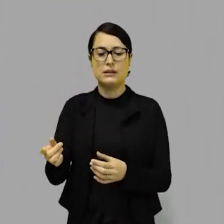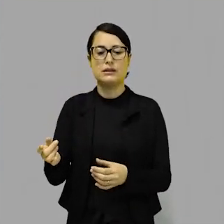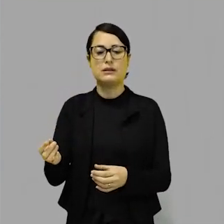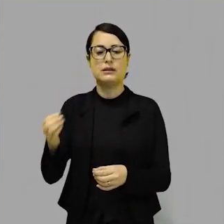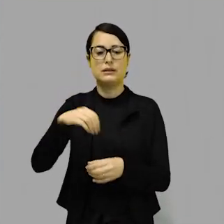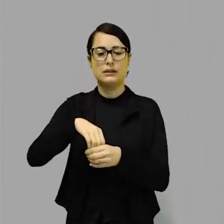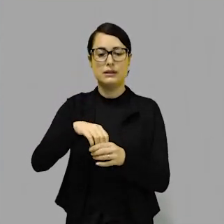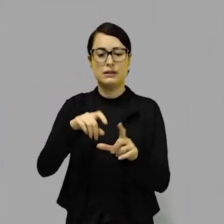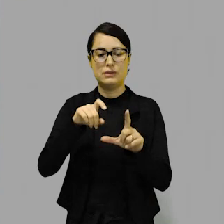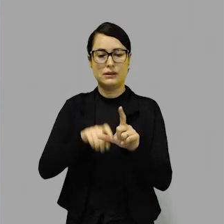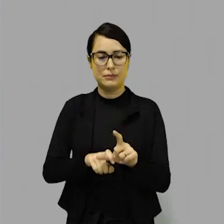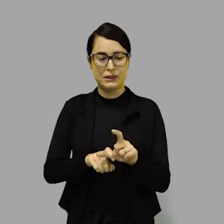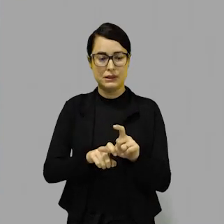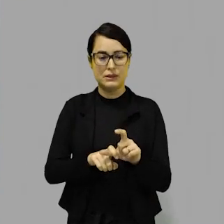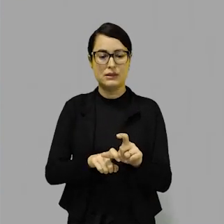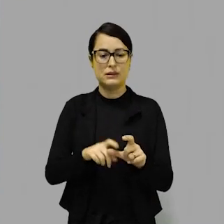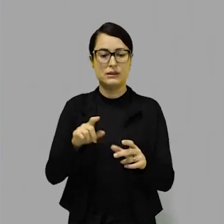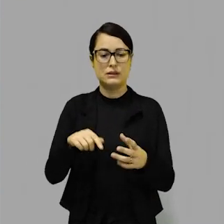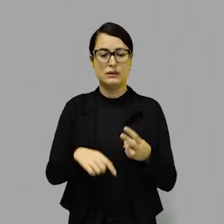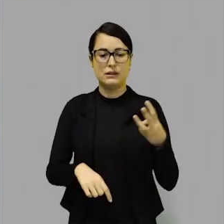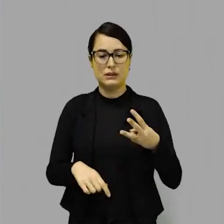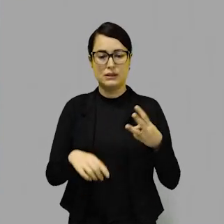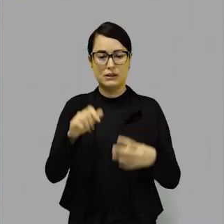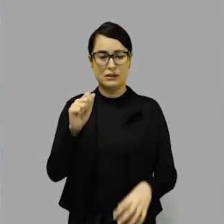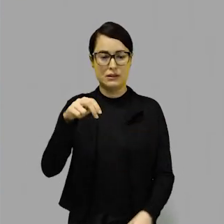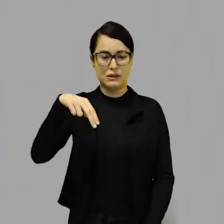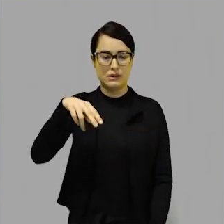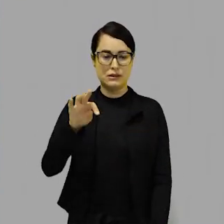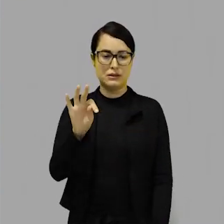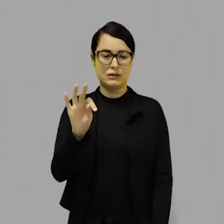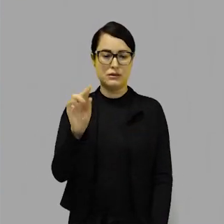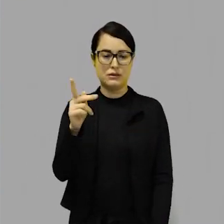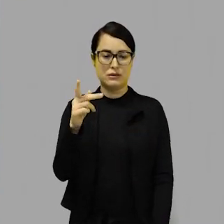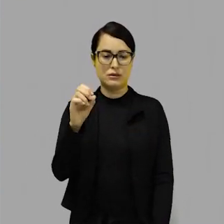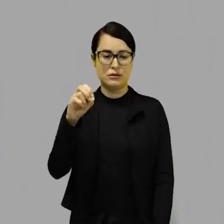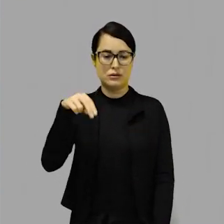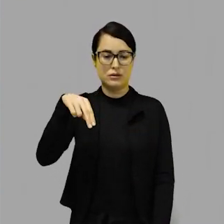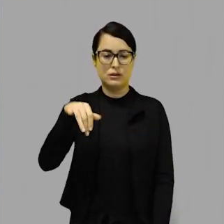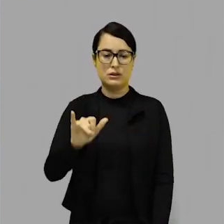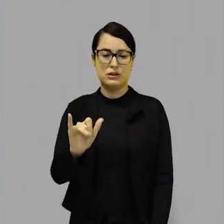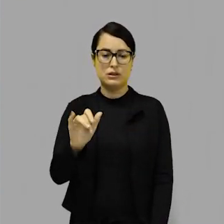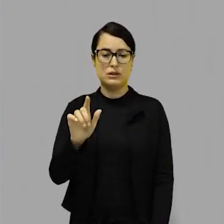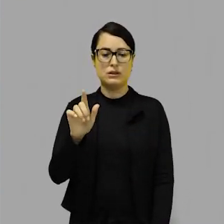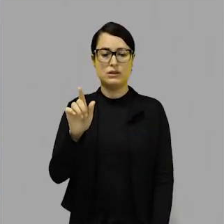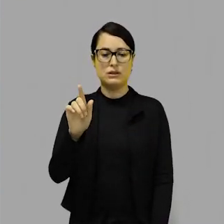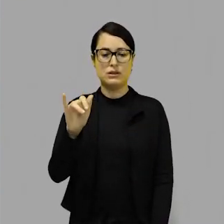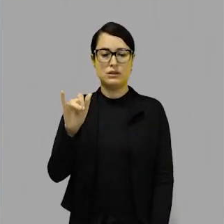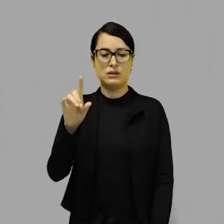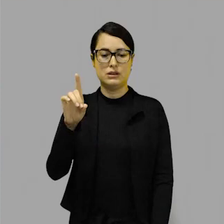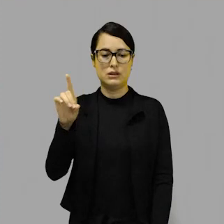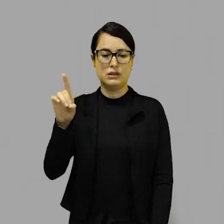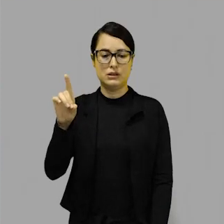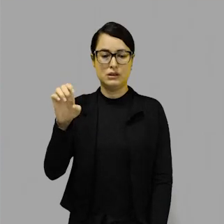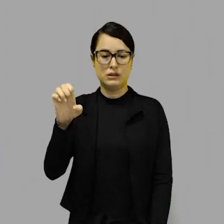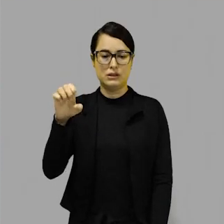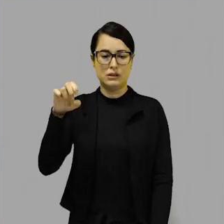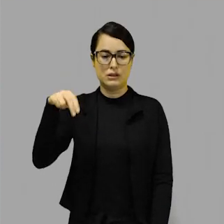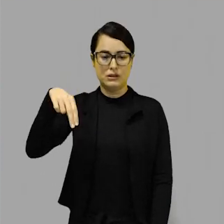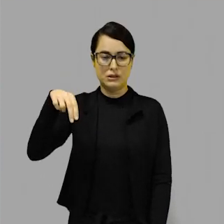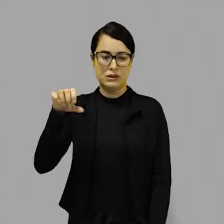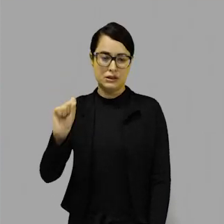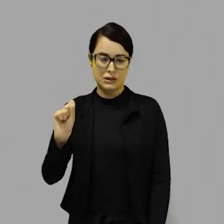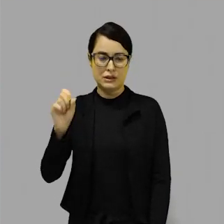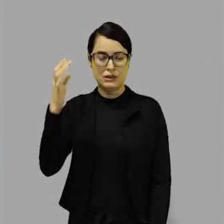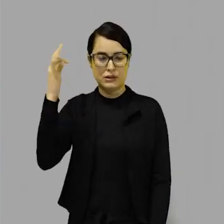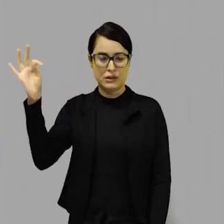tópico, Anthony Giddens e a teoria da estruturação. No quarto tópico, falaremos sobre Richard